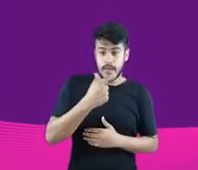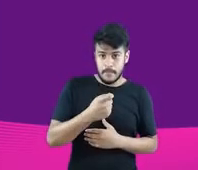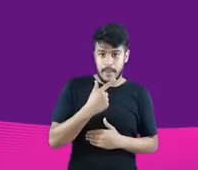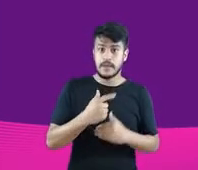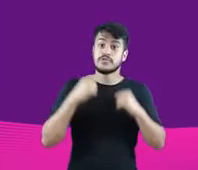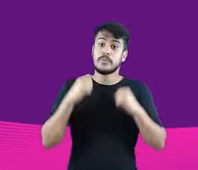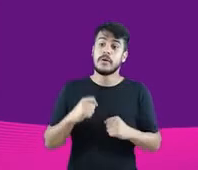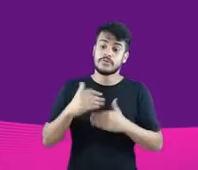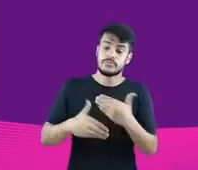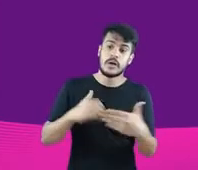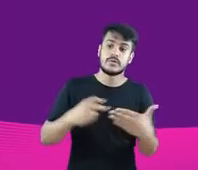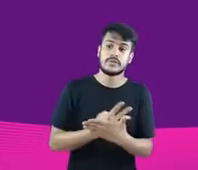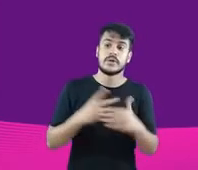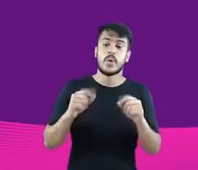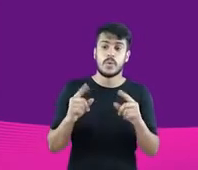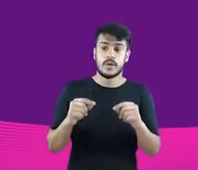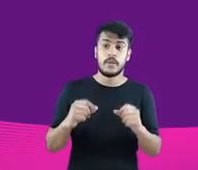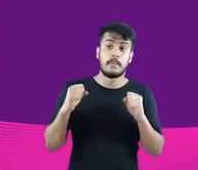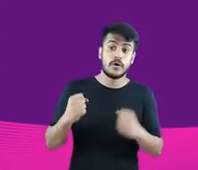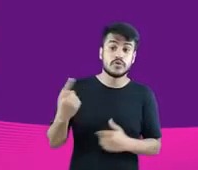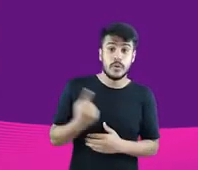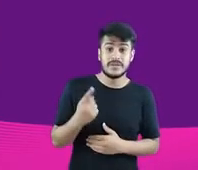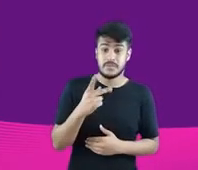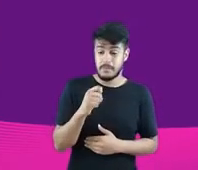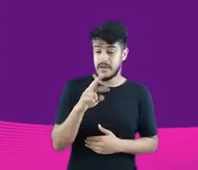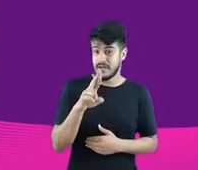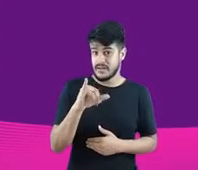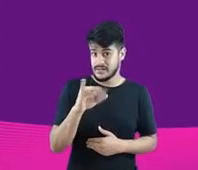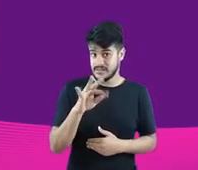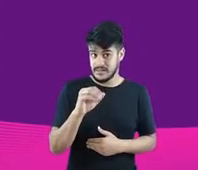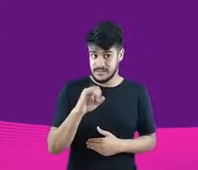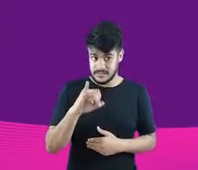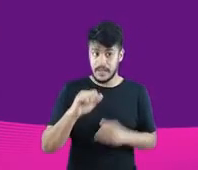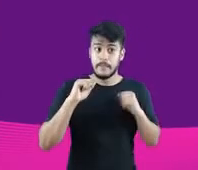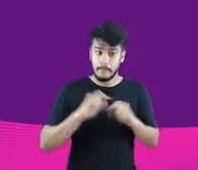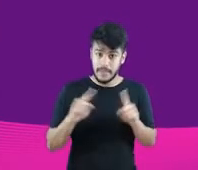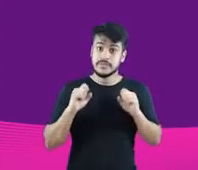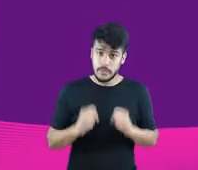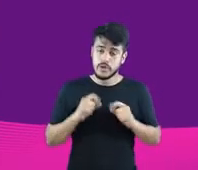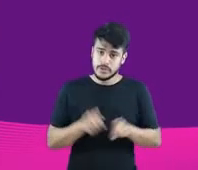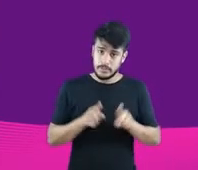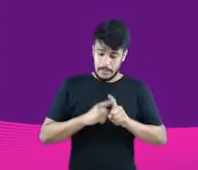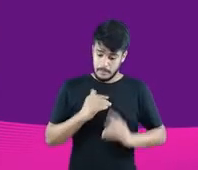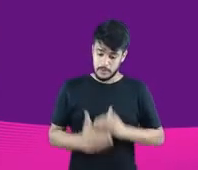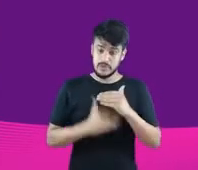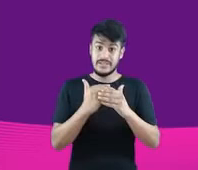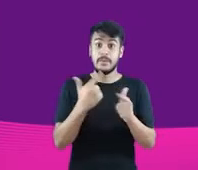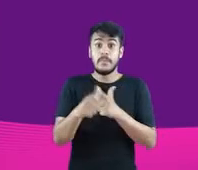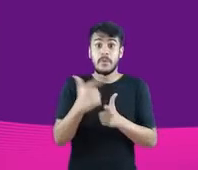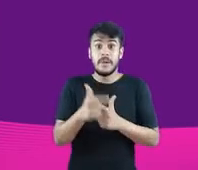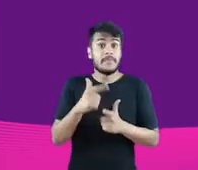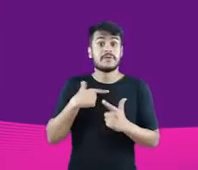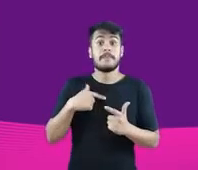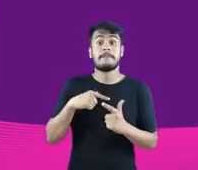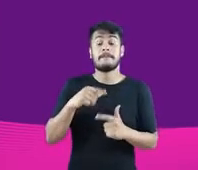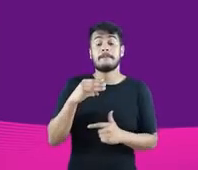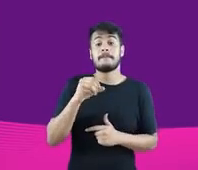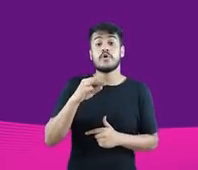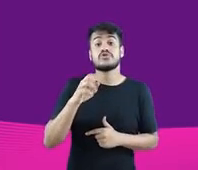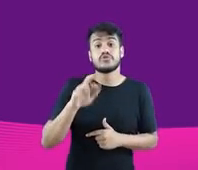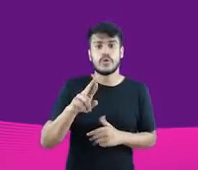acarretar inicialmente parestesias, mas pode progredir até um dano motor, tá? E também perda